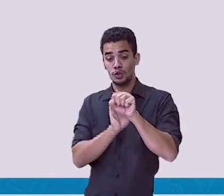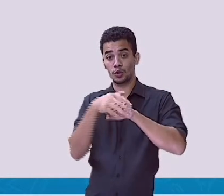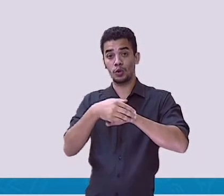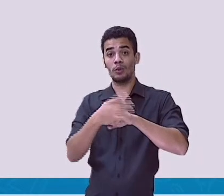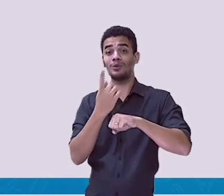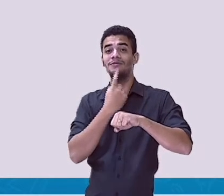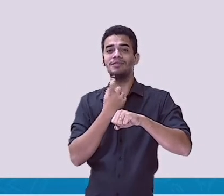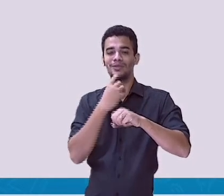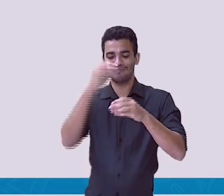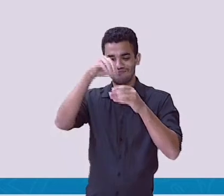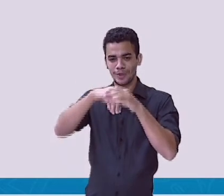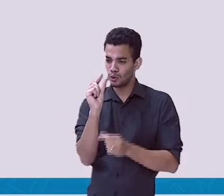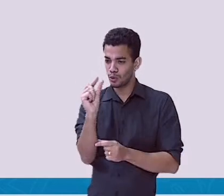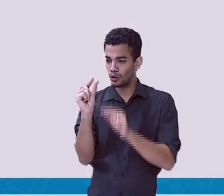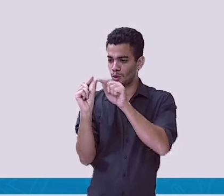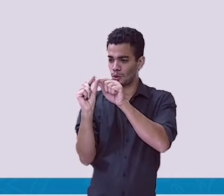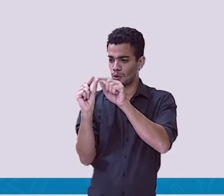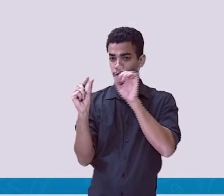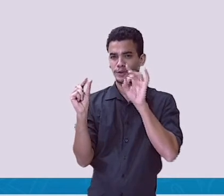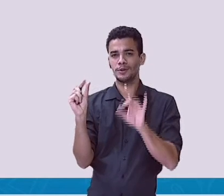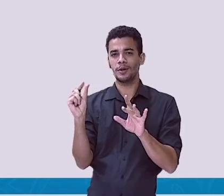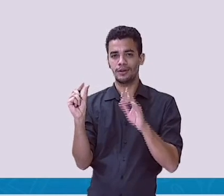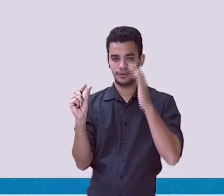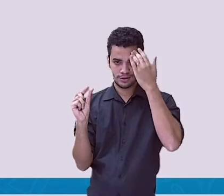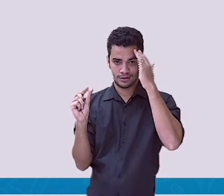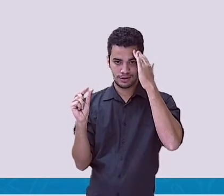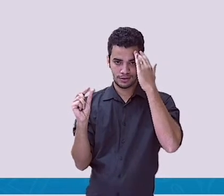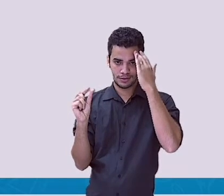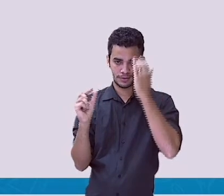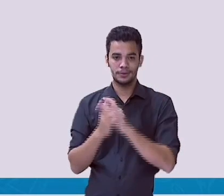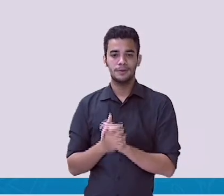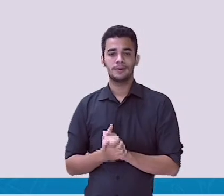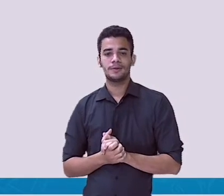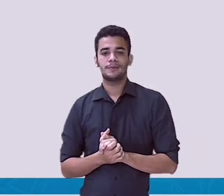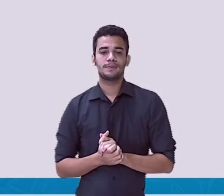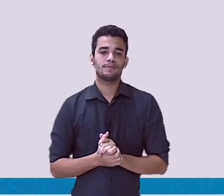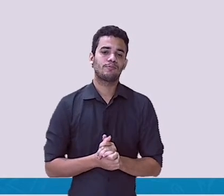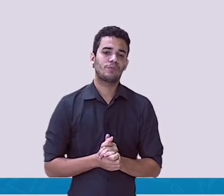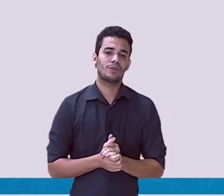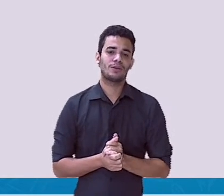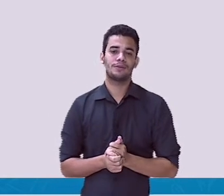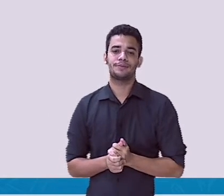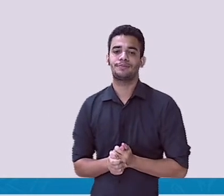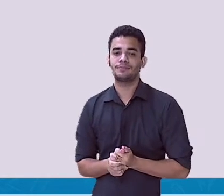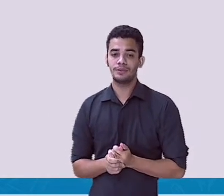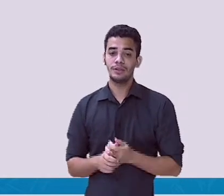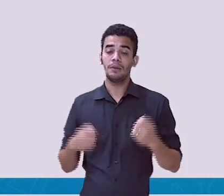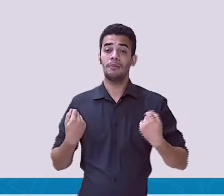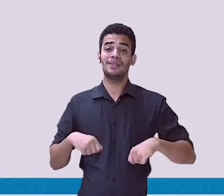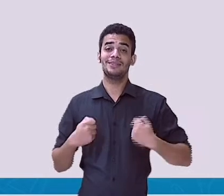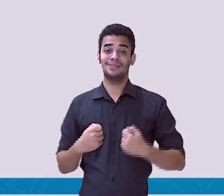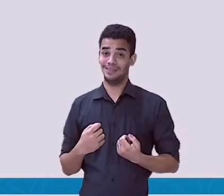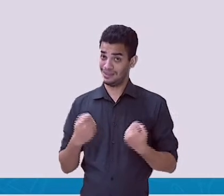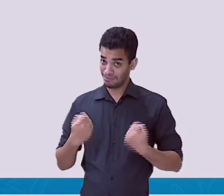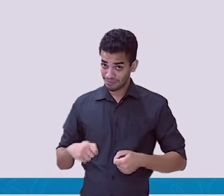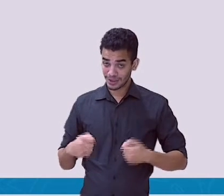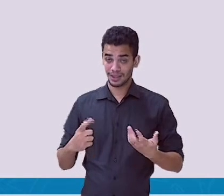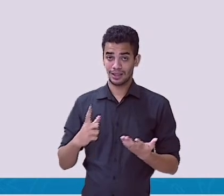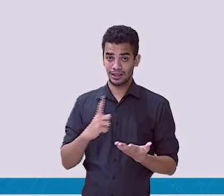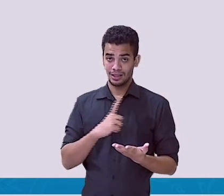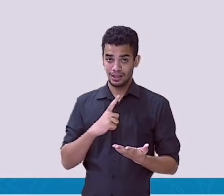Hemácias, eritrócitos, média lá. Se você tem que ter em média de 4 milhões a 6 milhões e você está com